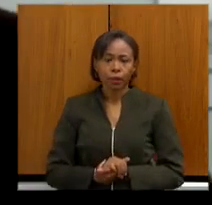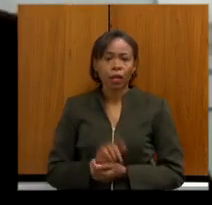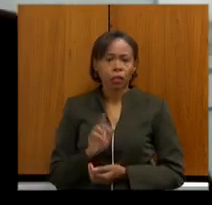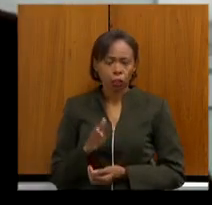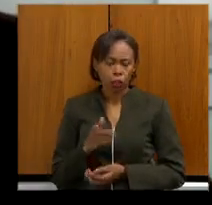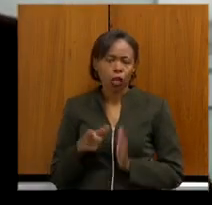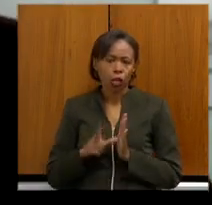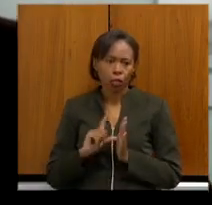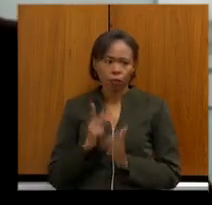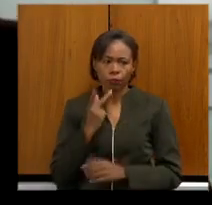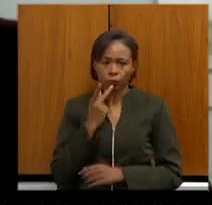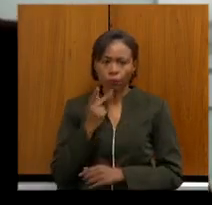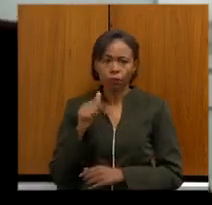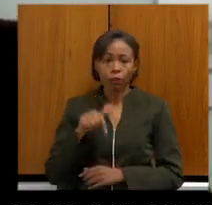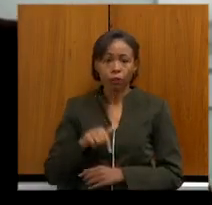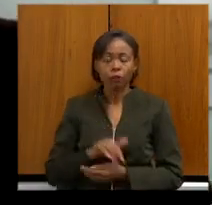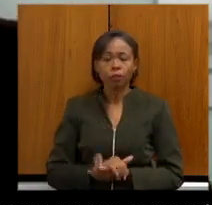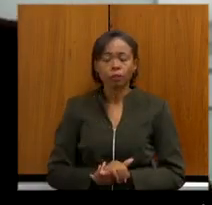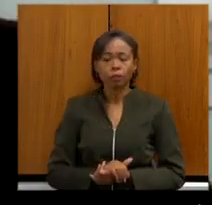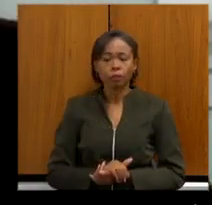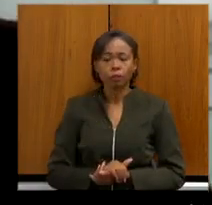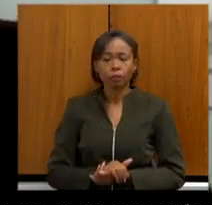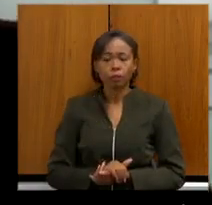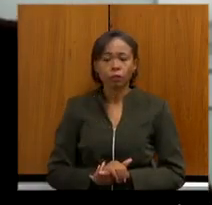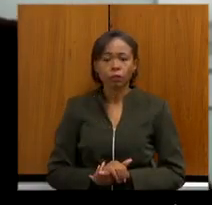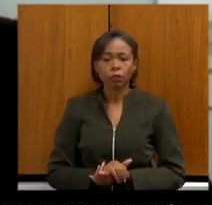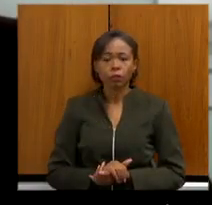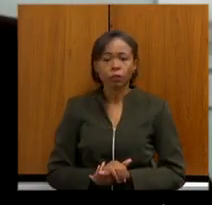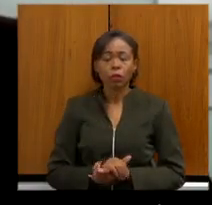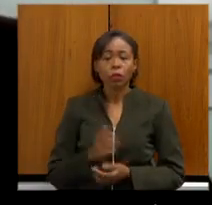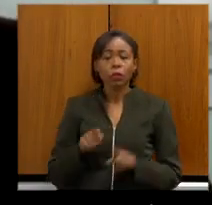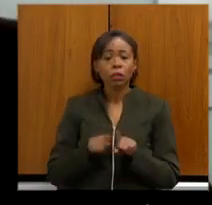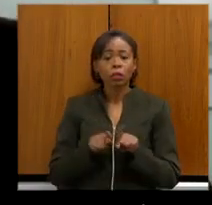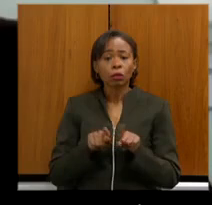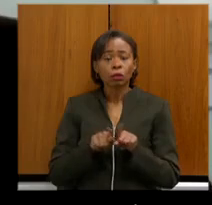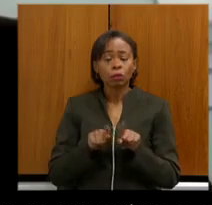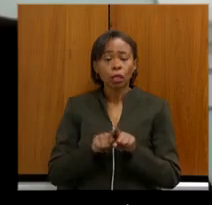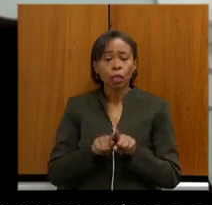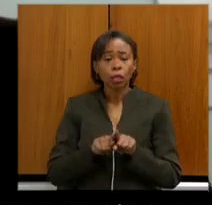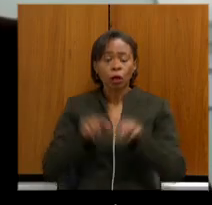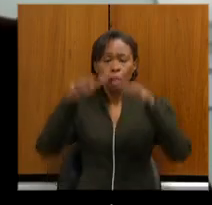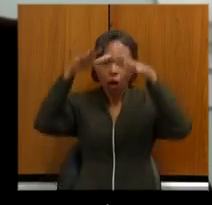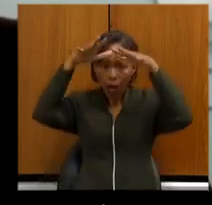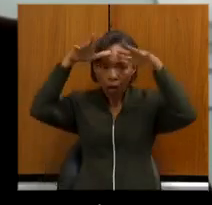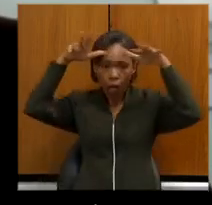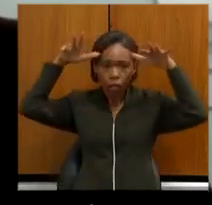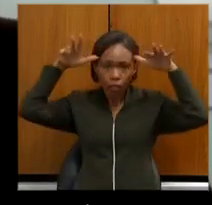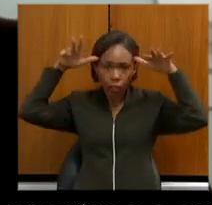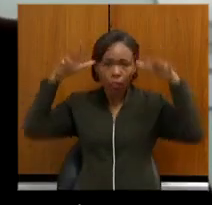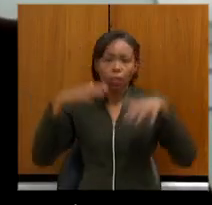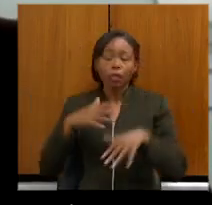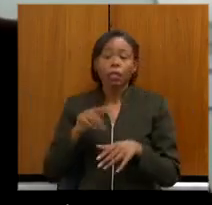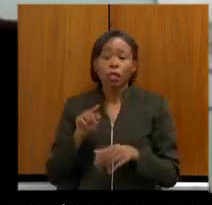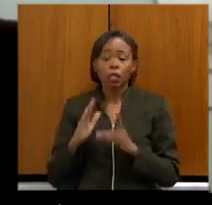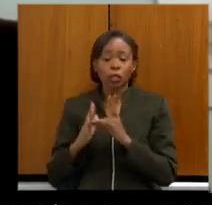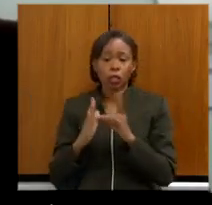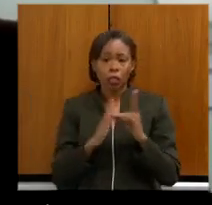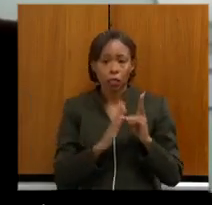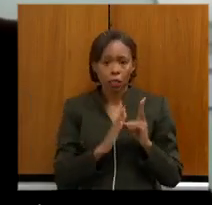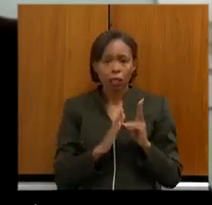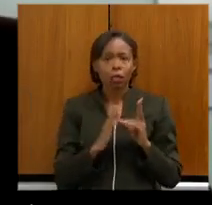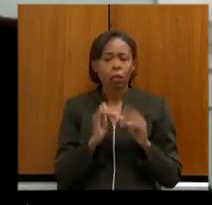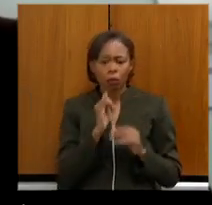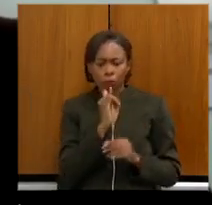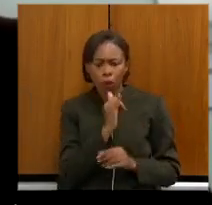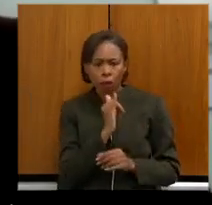Assembleia Legislativa as falas dos caciques e pajés devem ser escutadas e compreendidas de